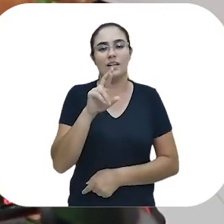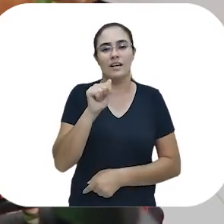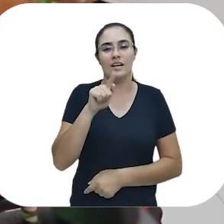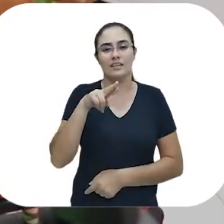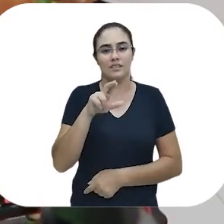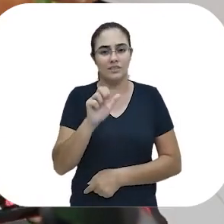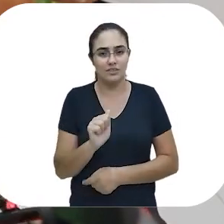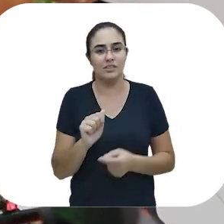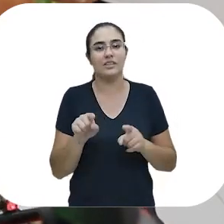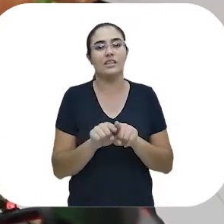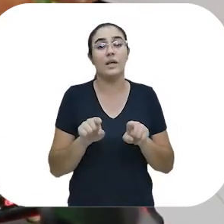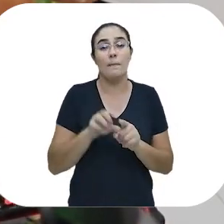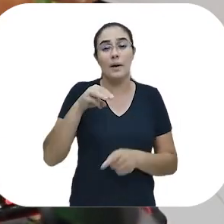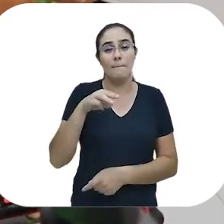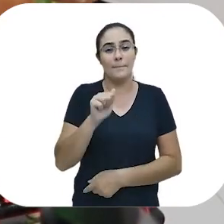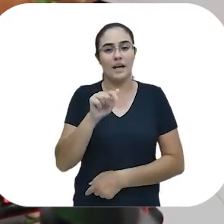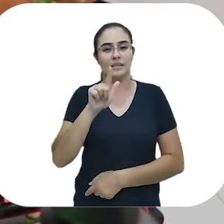aqui da região do Cariri também,